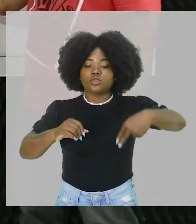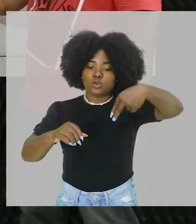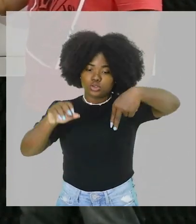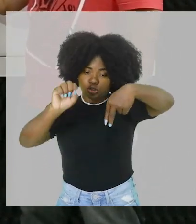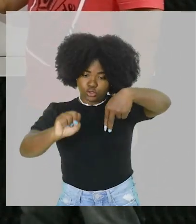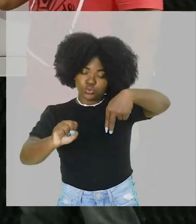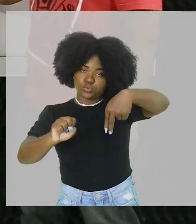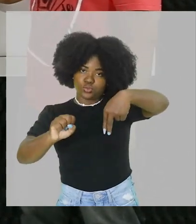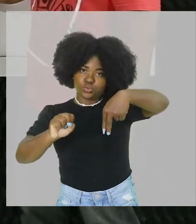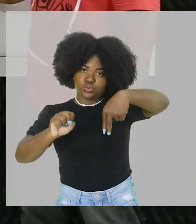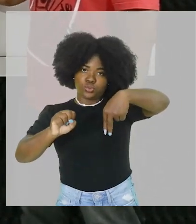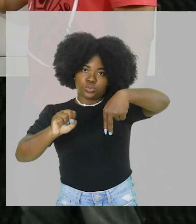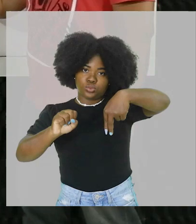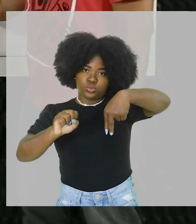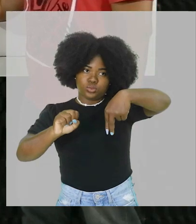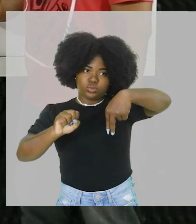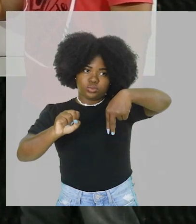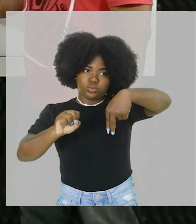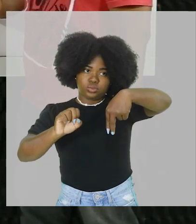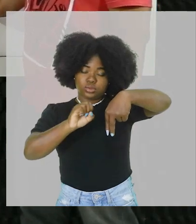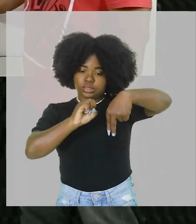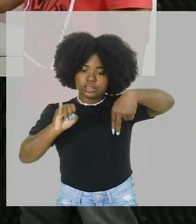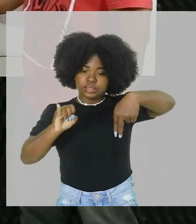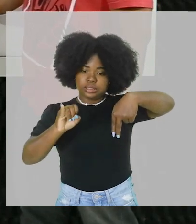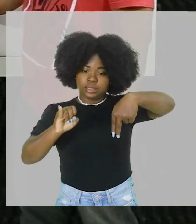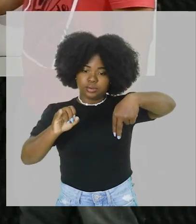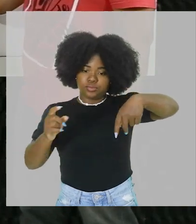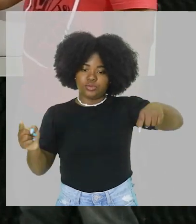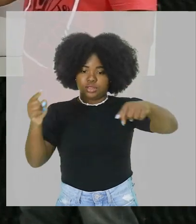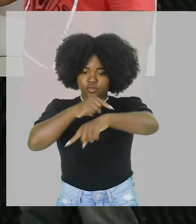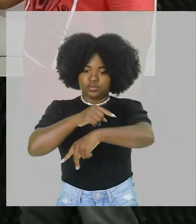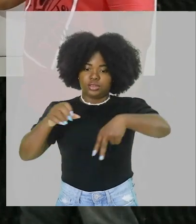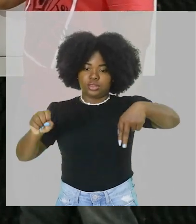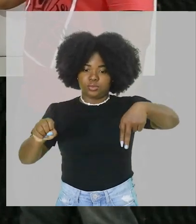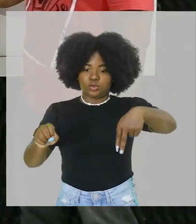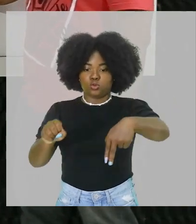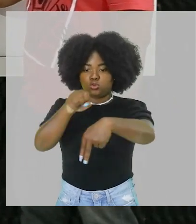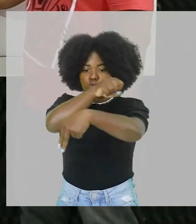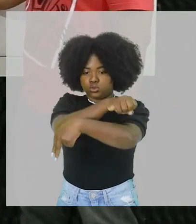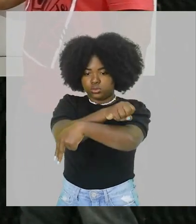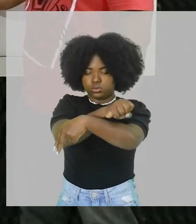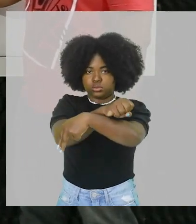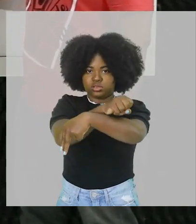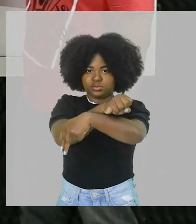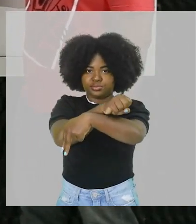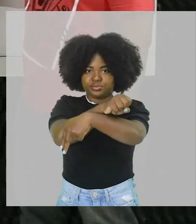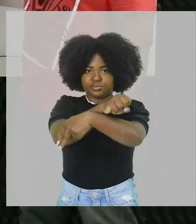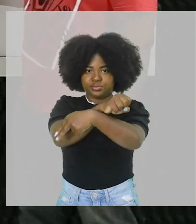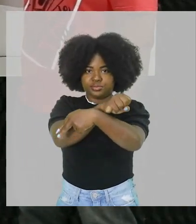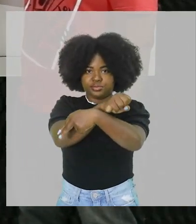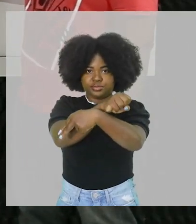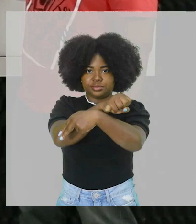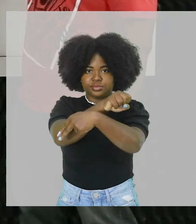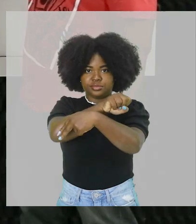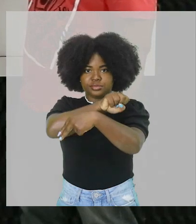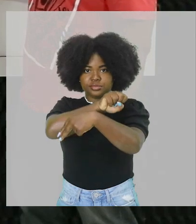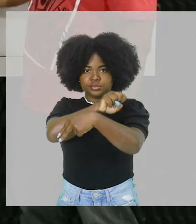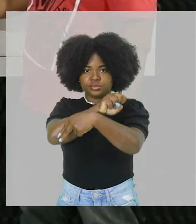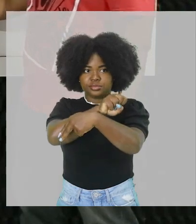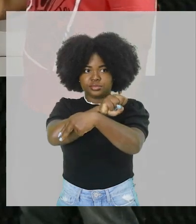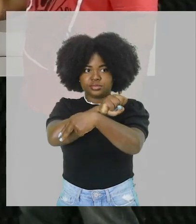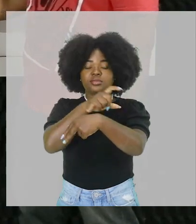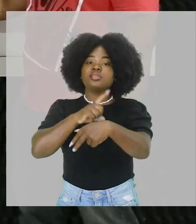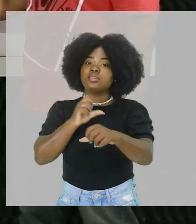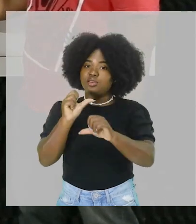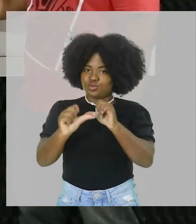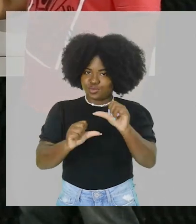sul. Tá ok? Se nós invertermos, né, o norte virar sul e o sul virar norte, nós vamos ter uma